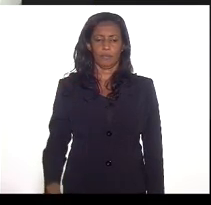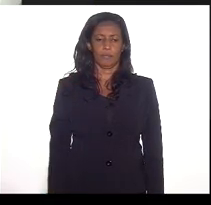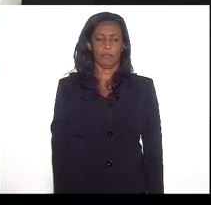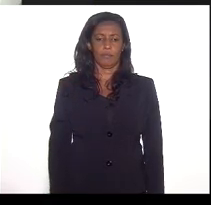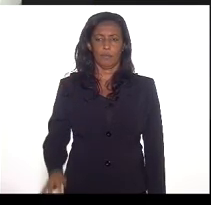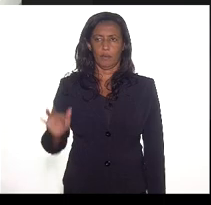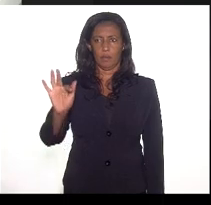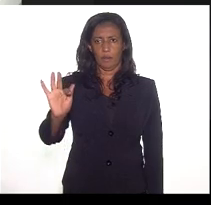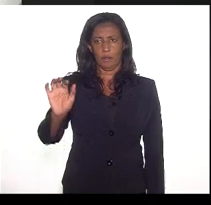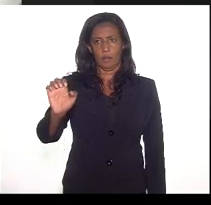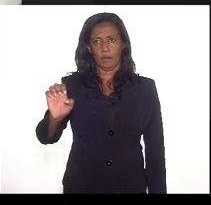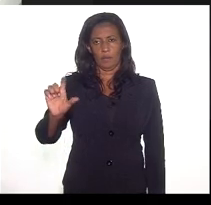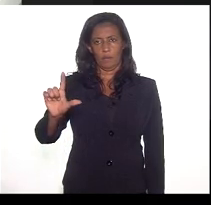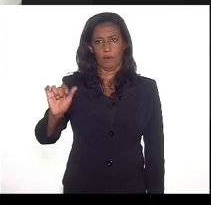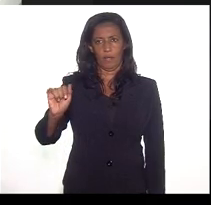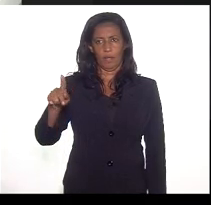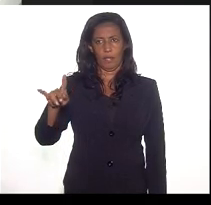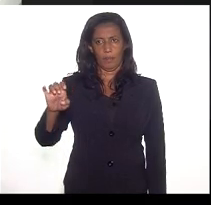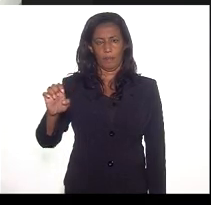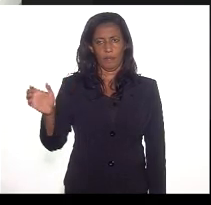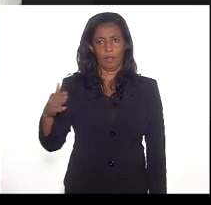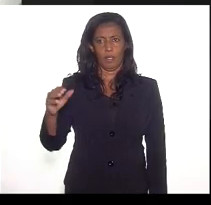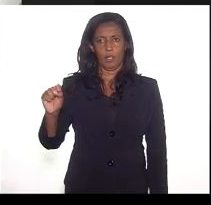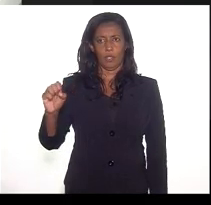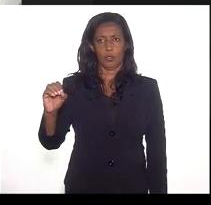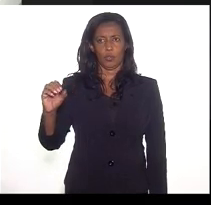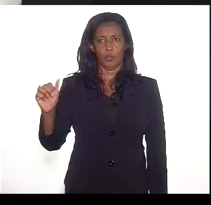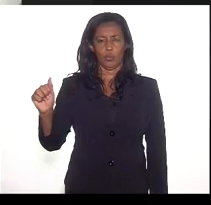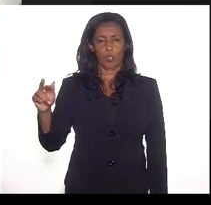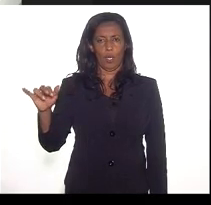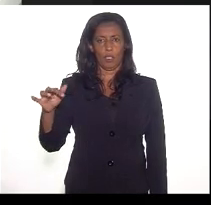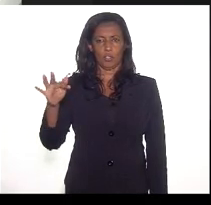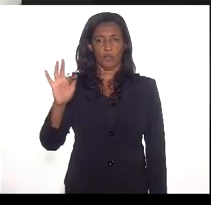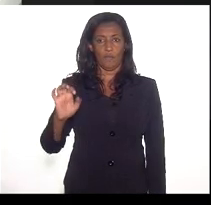Deputado Felipe Soares. Deputado Felipe Obel.